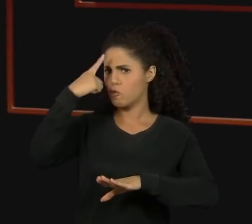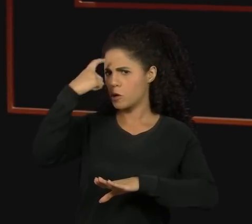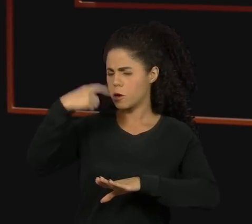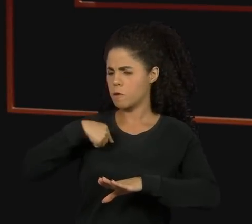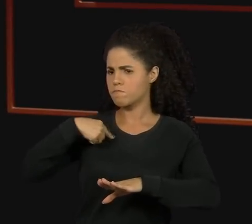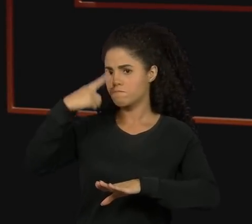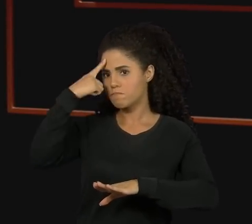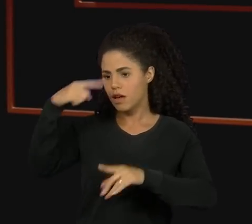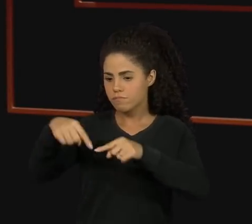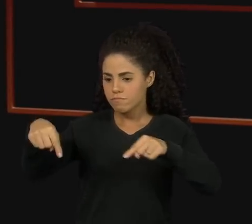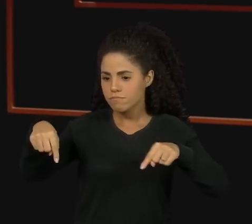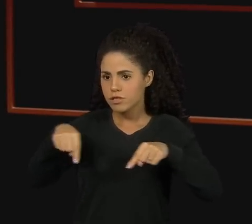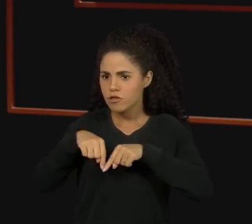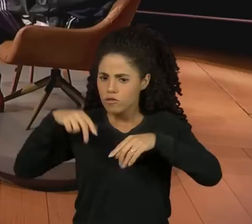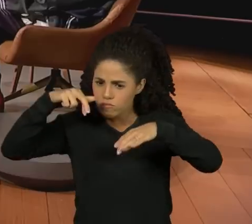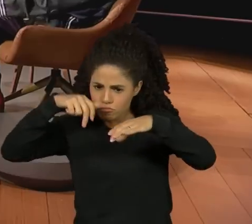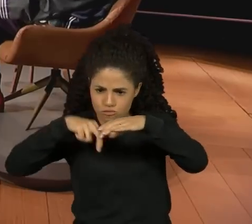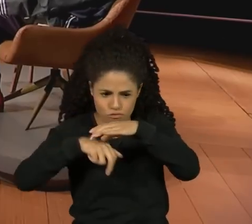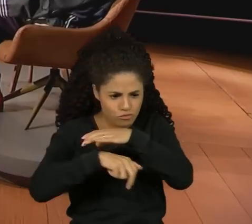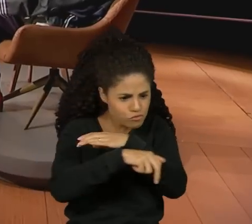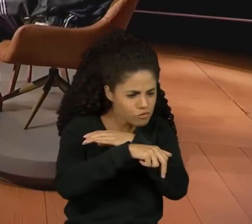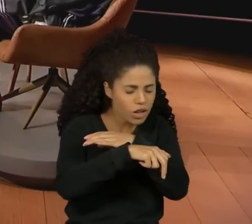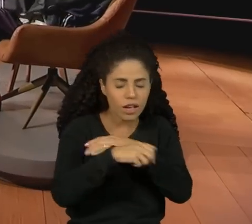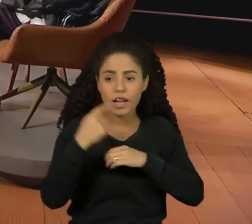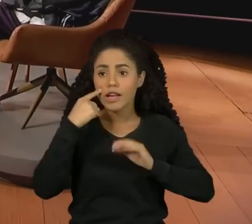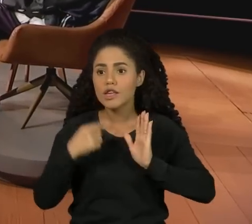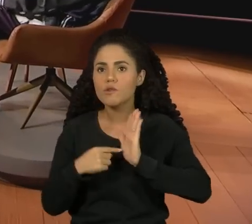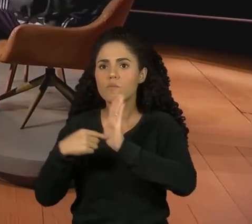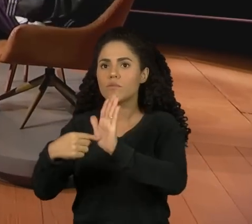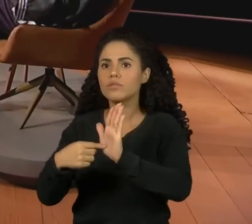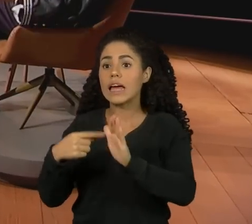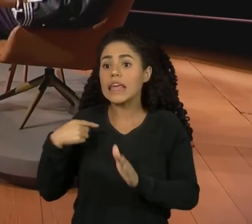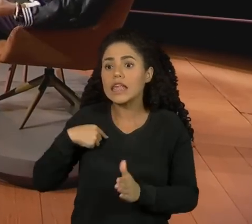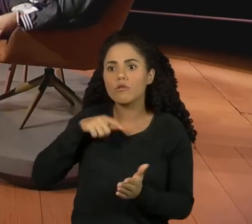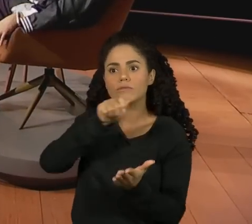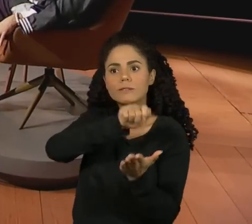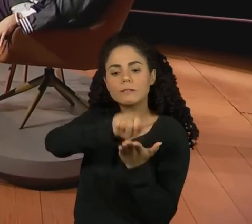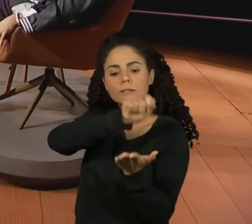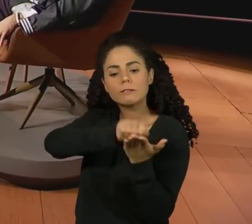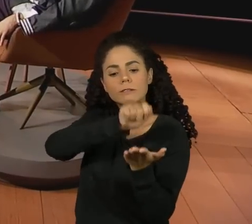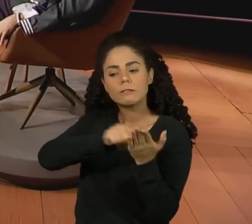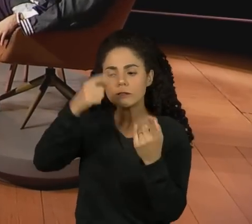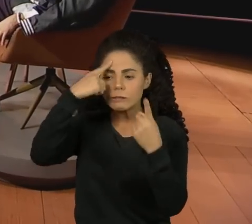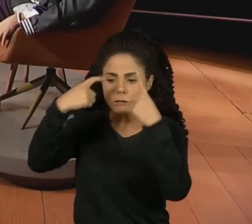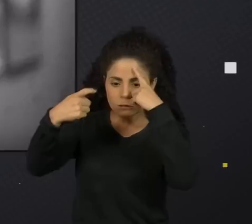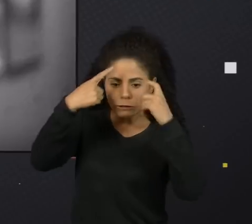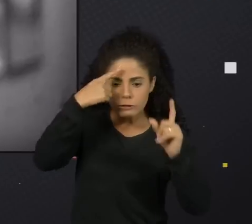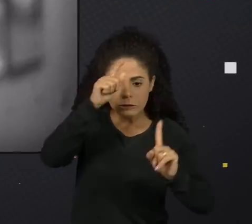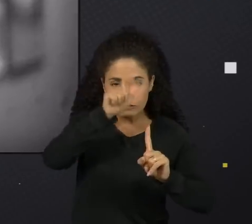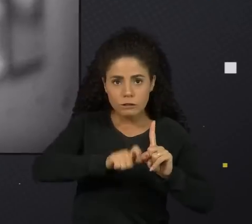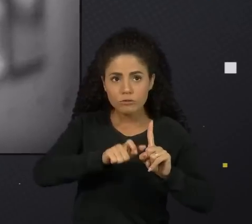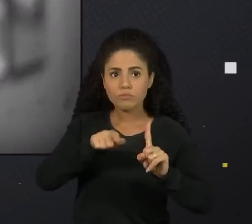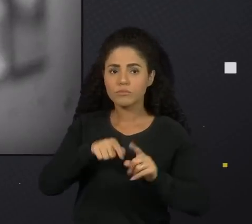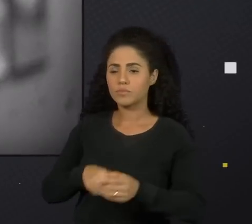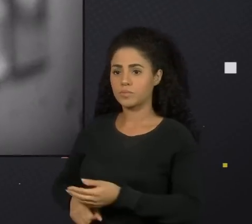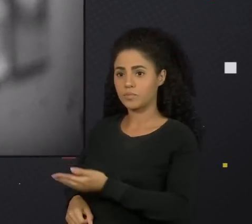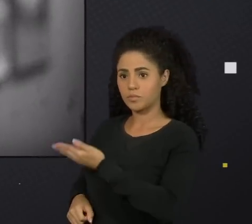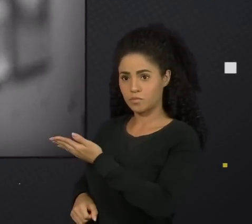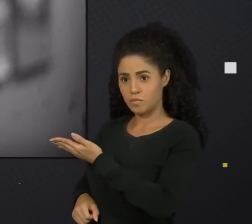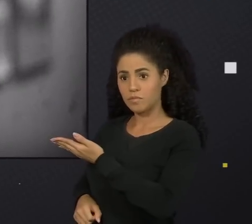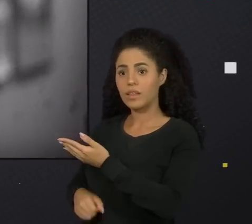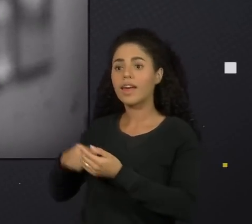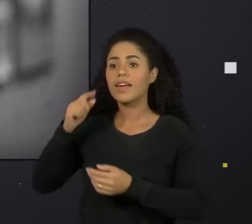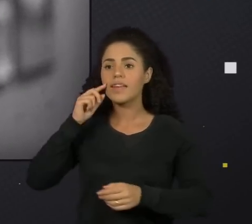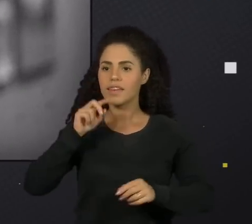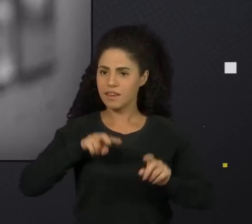de um manicômio, gente. E escrevi esse texto. E o André Sant'Angelo, que hoje é um grande artista visual